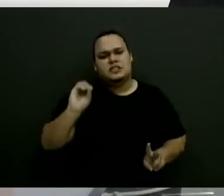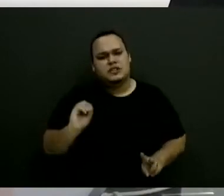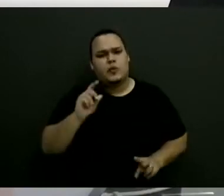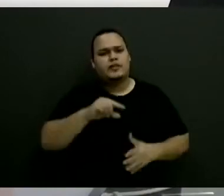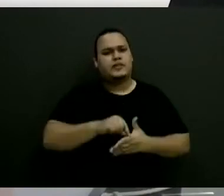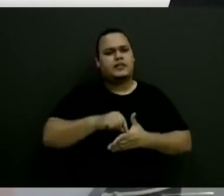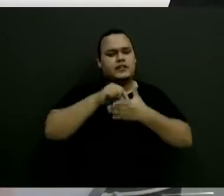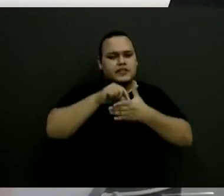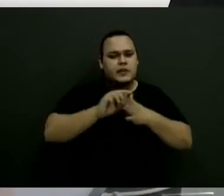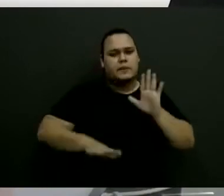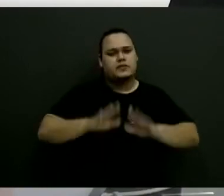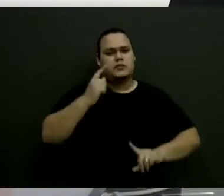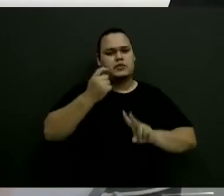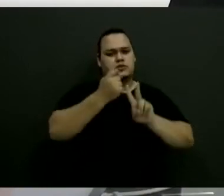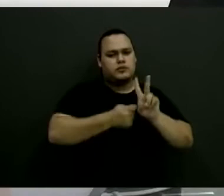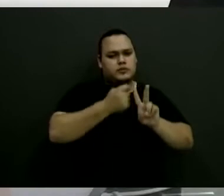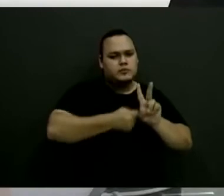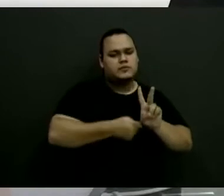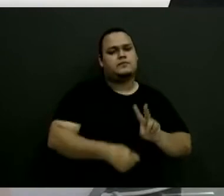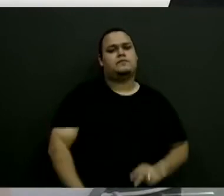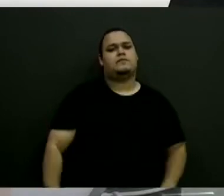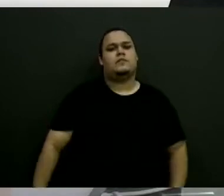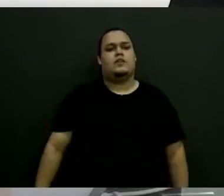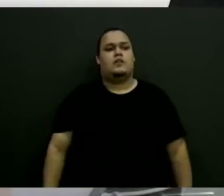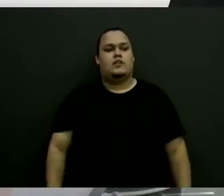que eu entendi, e o material,